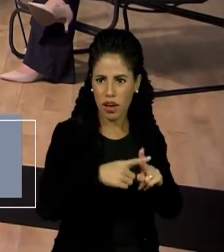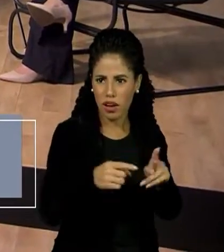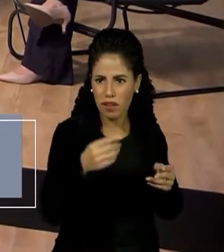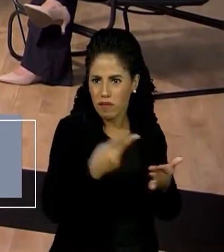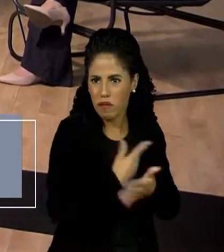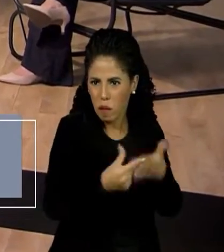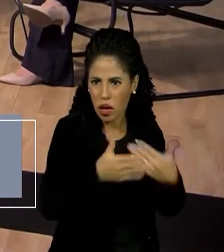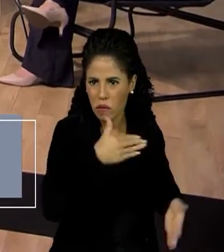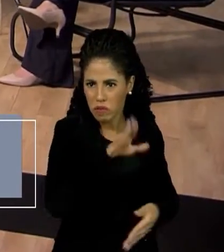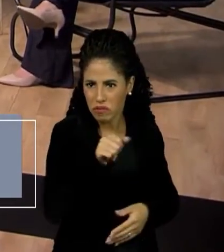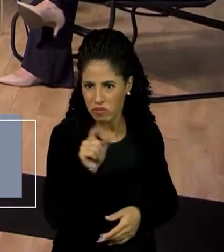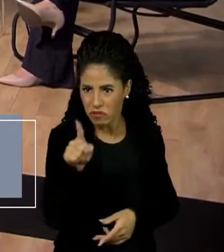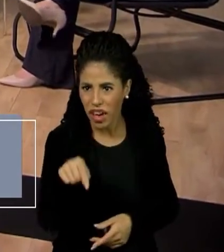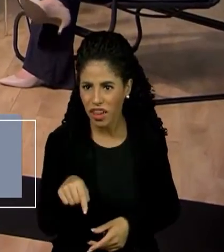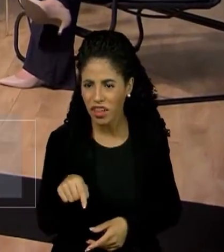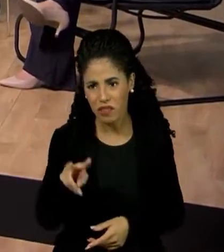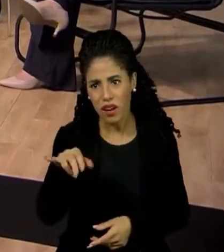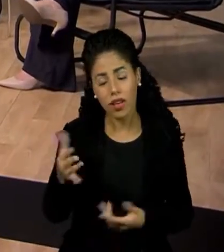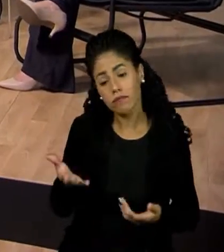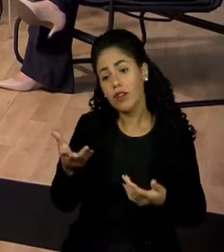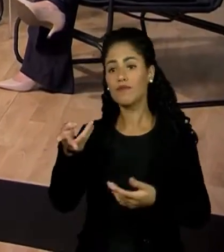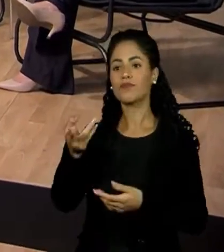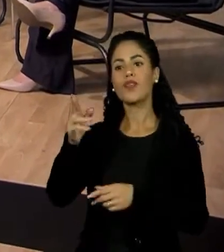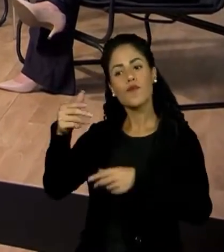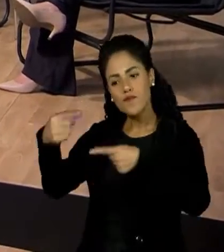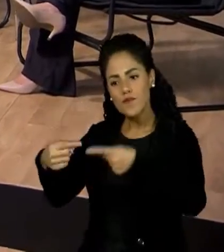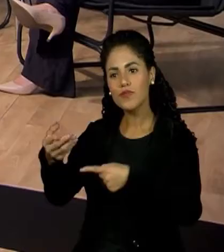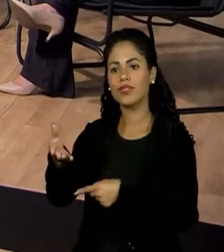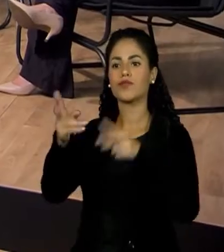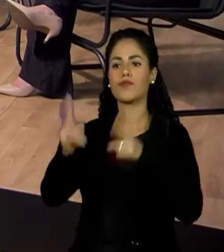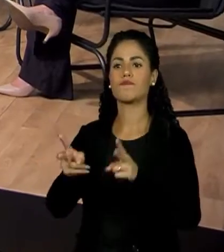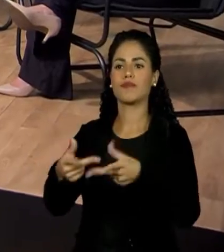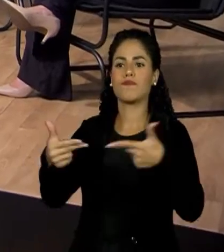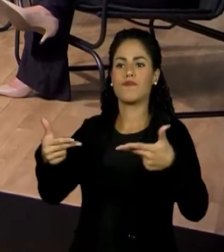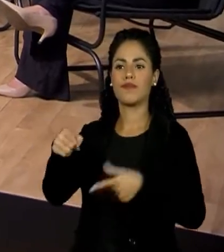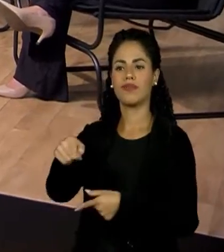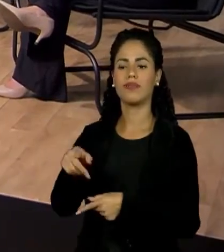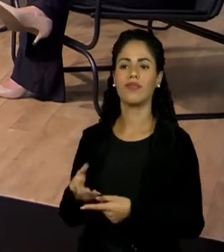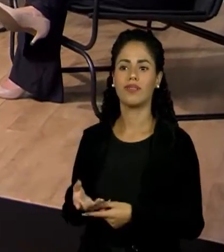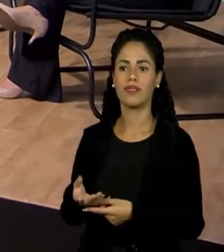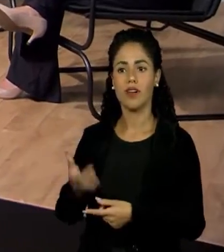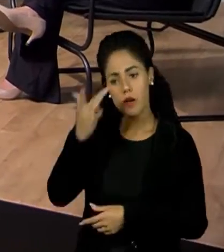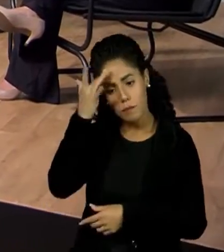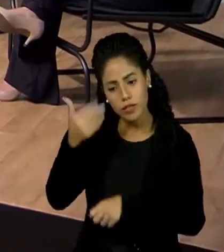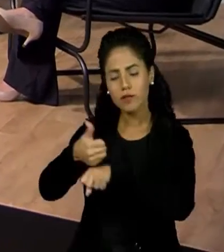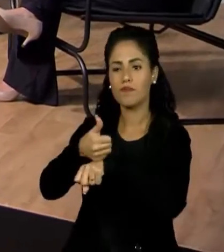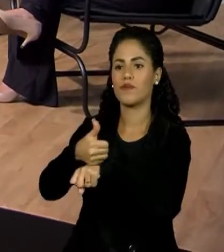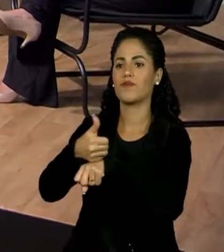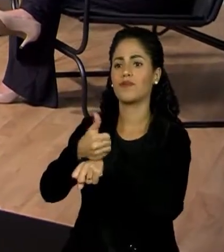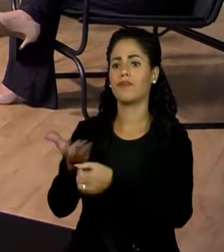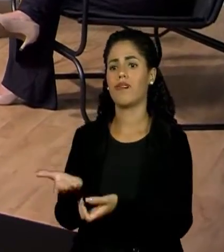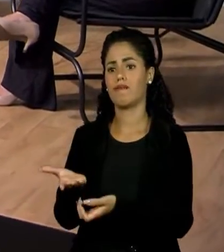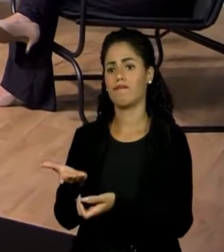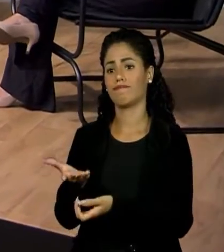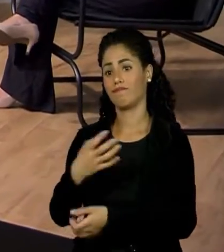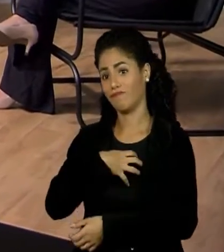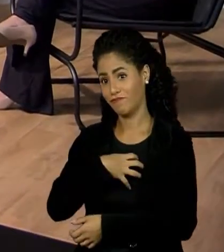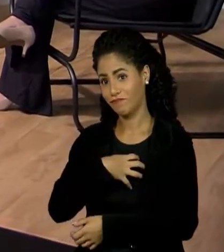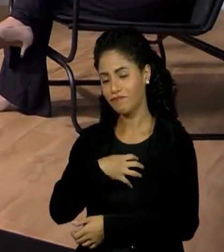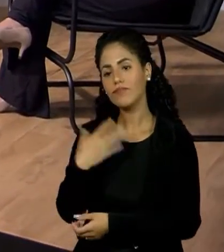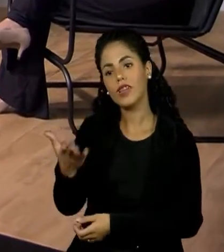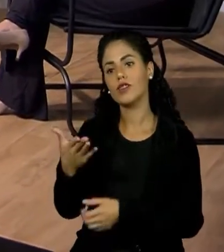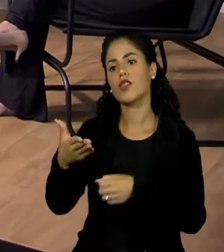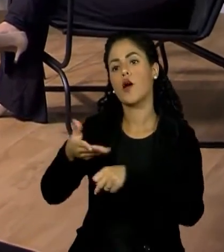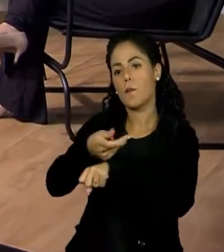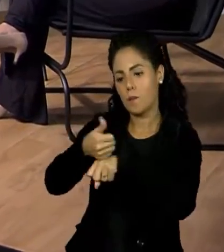jogando no seu time. Por que o político seria diferente? O amador vai ser melhor que o profissional? Não faz sentido algum. Agora, é uma